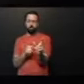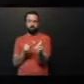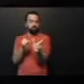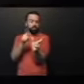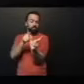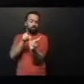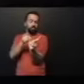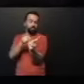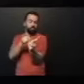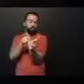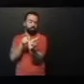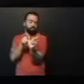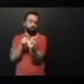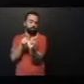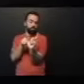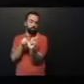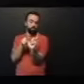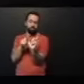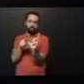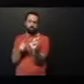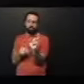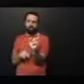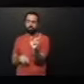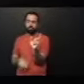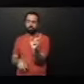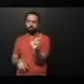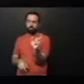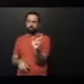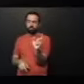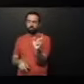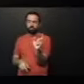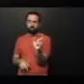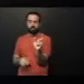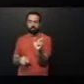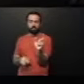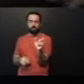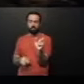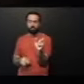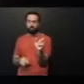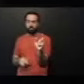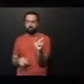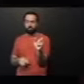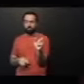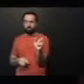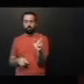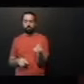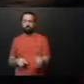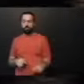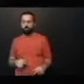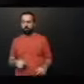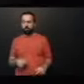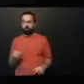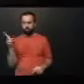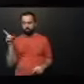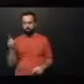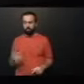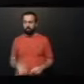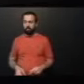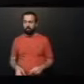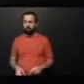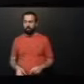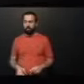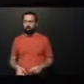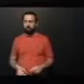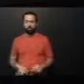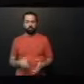pode aparecer no fim da palavra, como raiz e xadrez. Lembrando que no fim